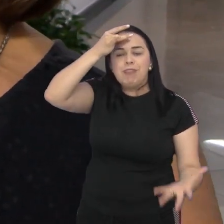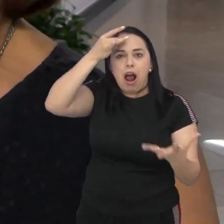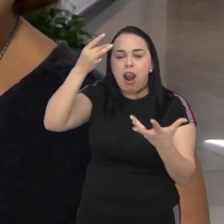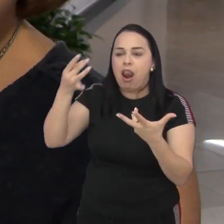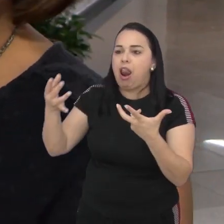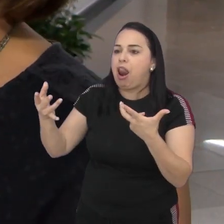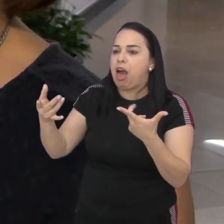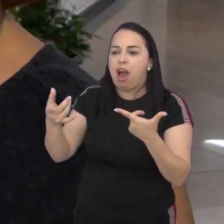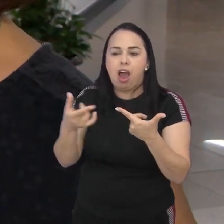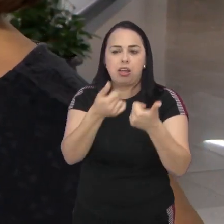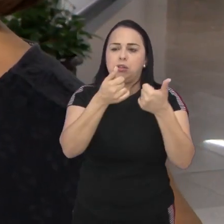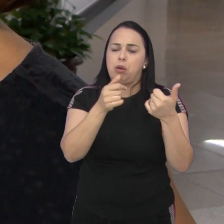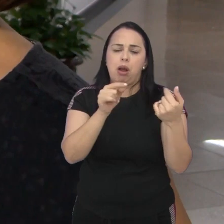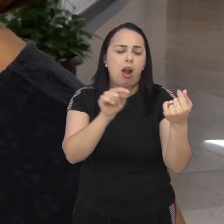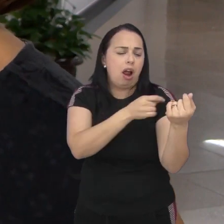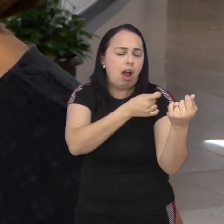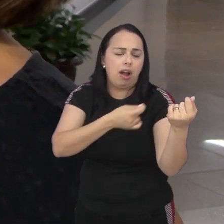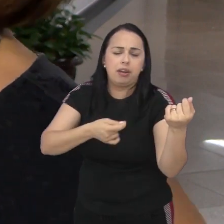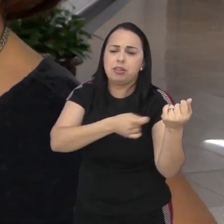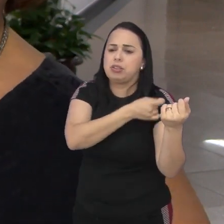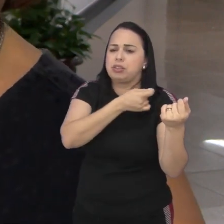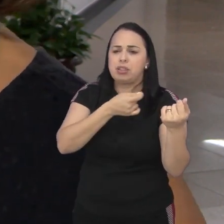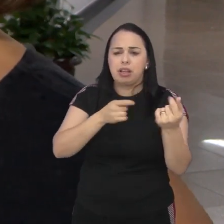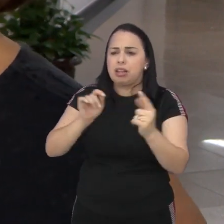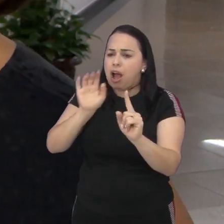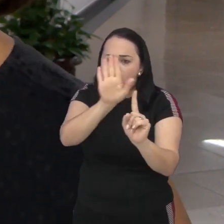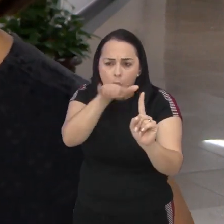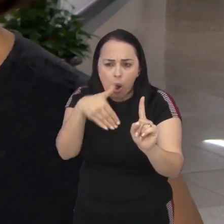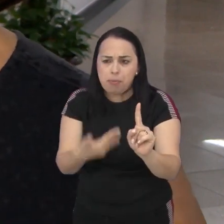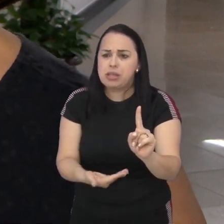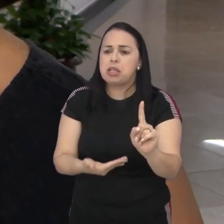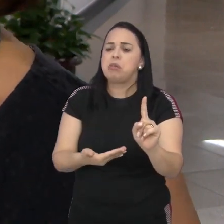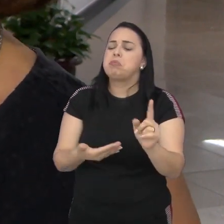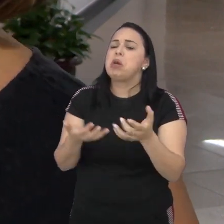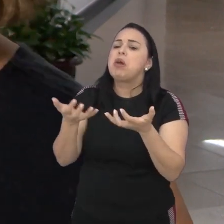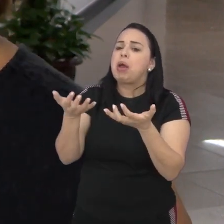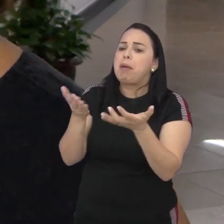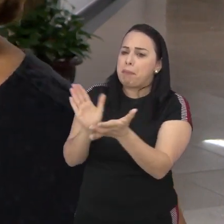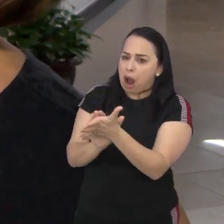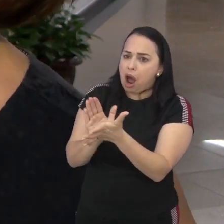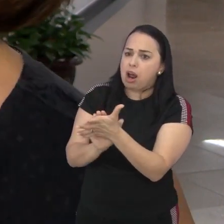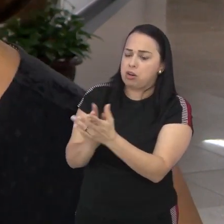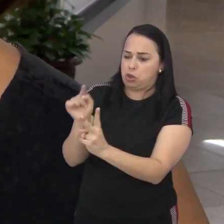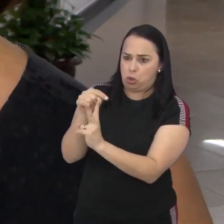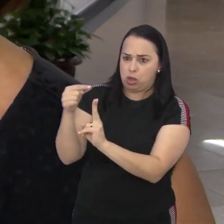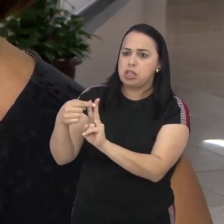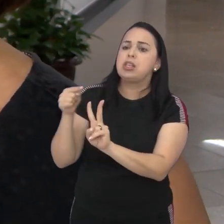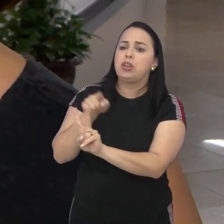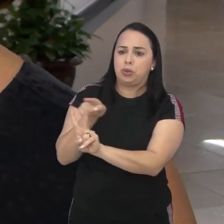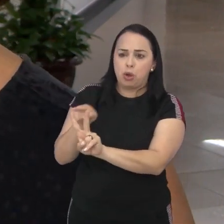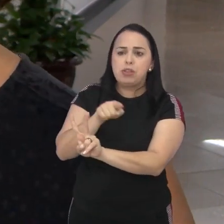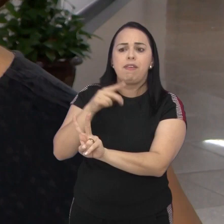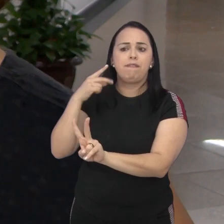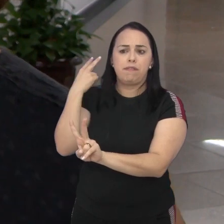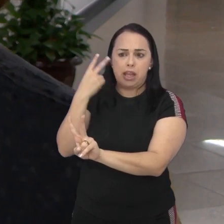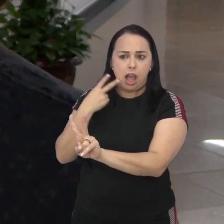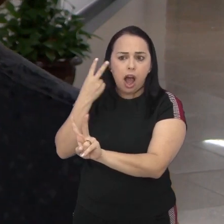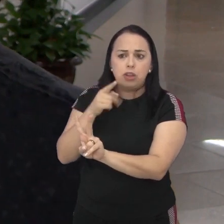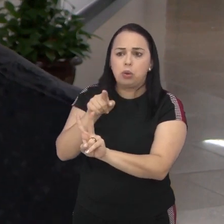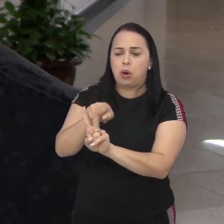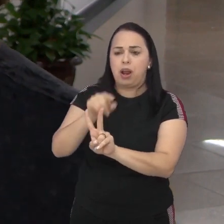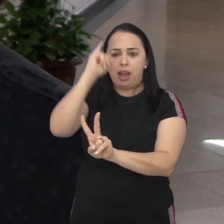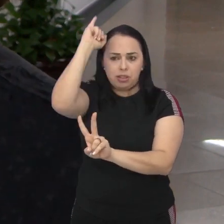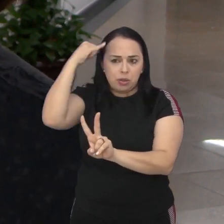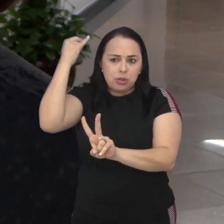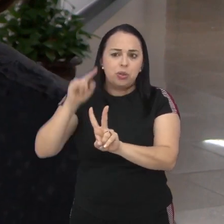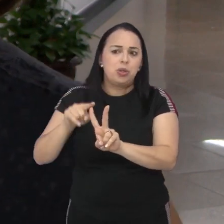que foi lindo todas as apresentações, a homenagem. Quero parabenizar os 2 vereadores, a Dulce Rita e o